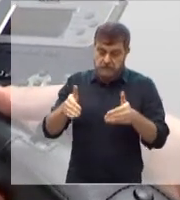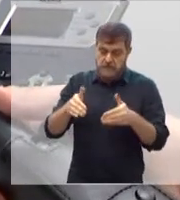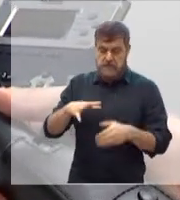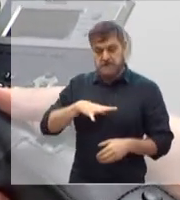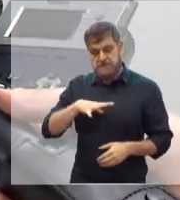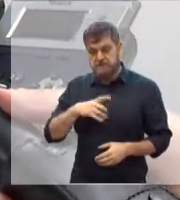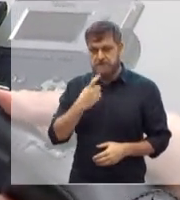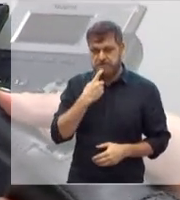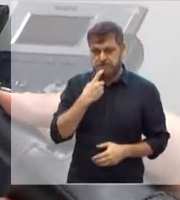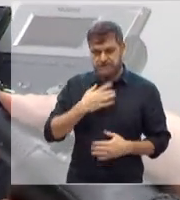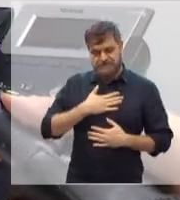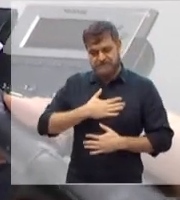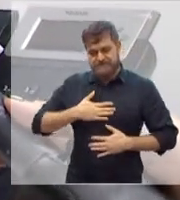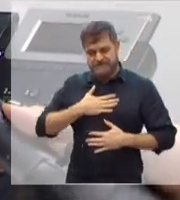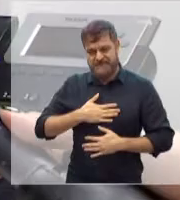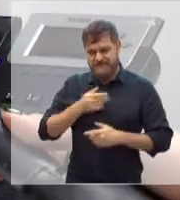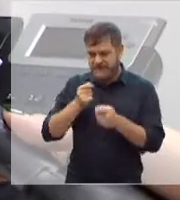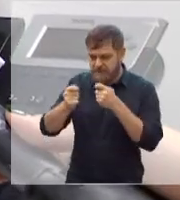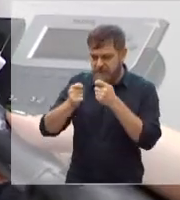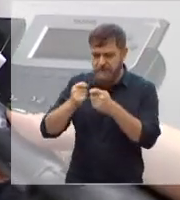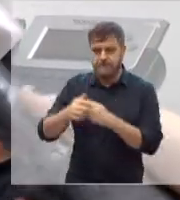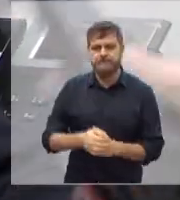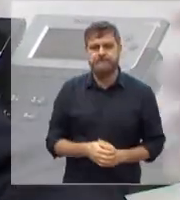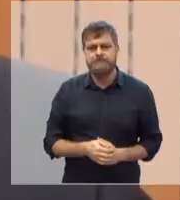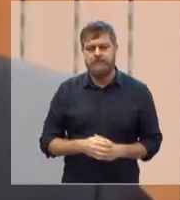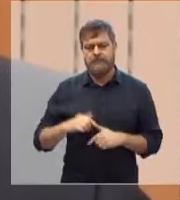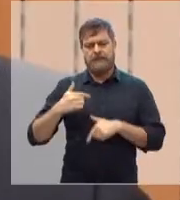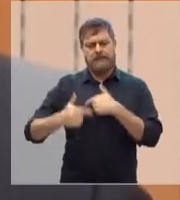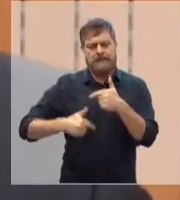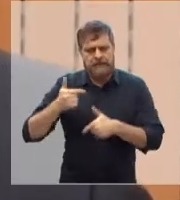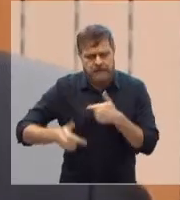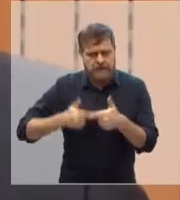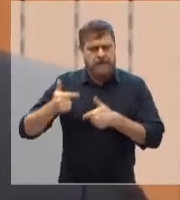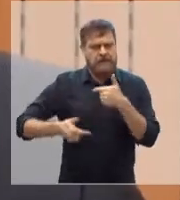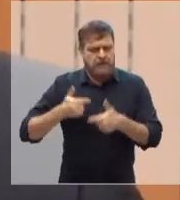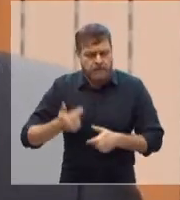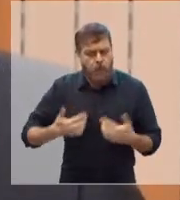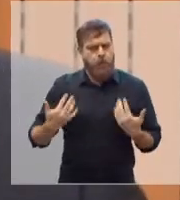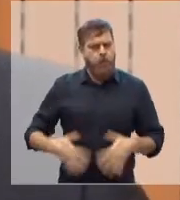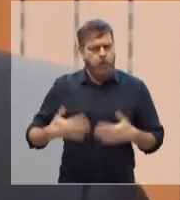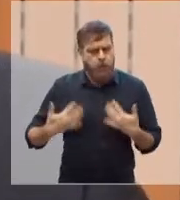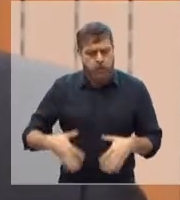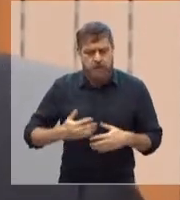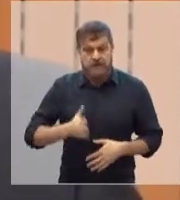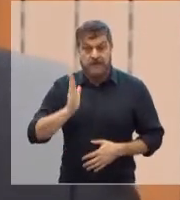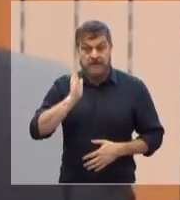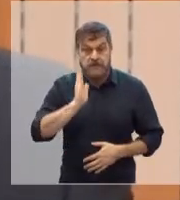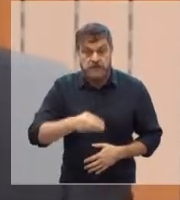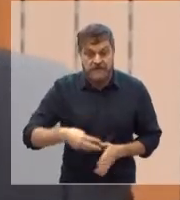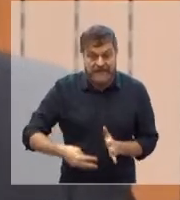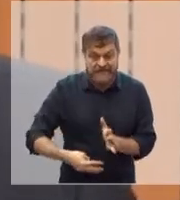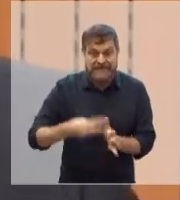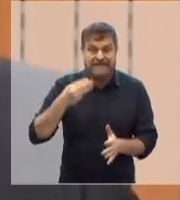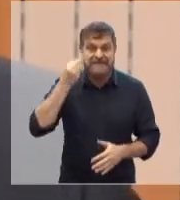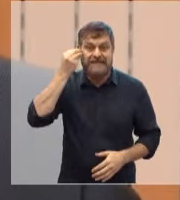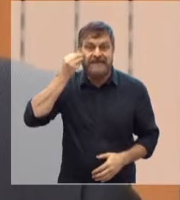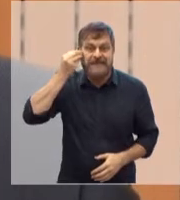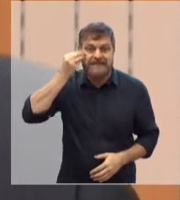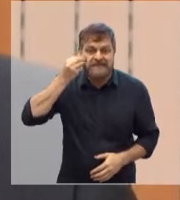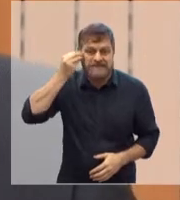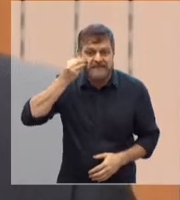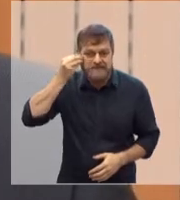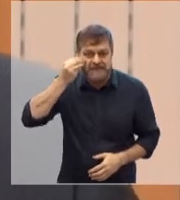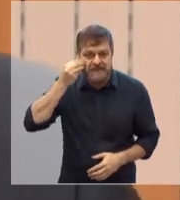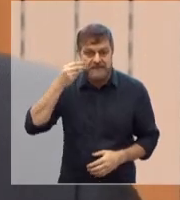de Campinas. Então é uma honra recebê-los aqui. Vereador, trabalho é o que não falta, né? Como que é? Já está no 3º mandato